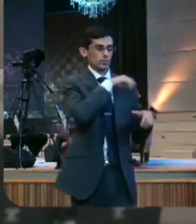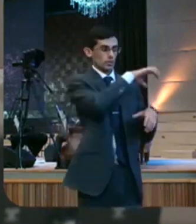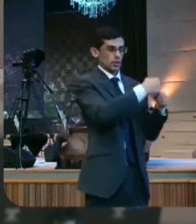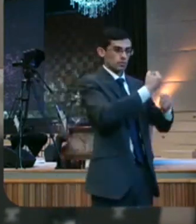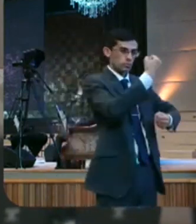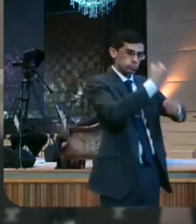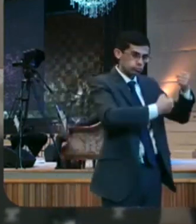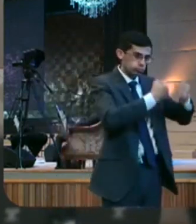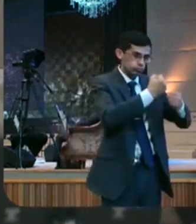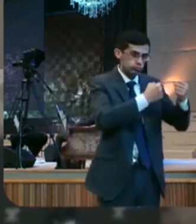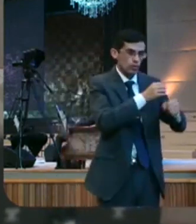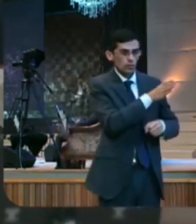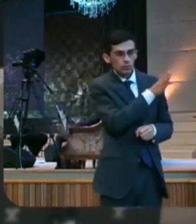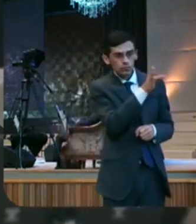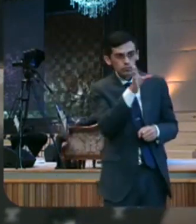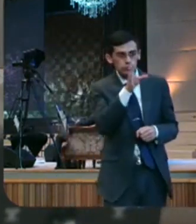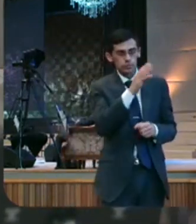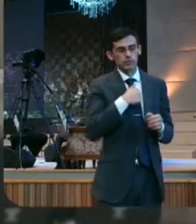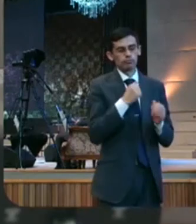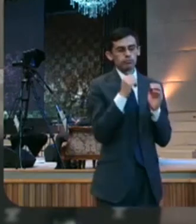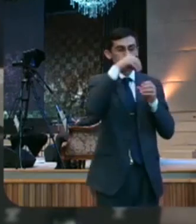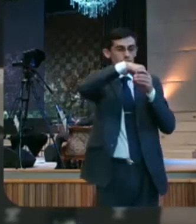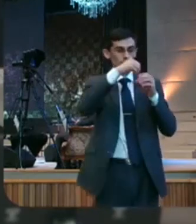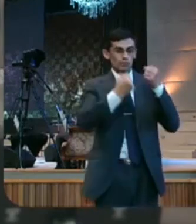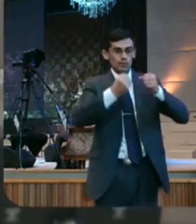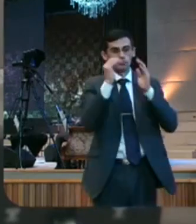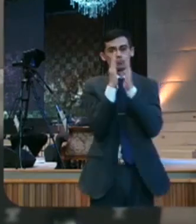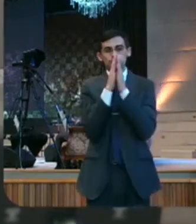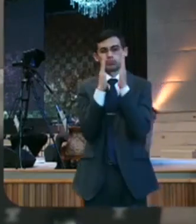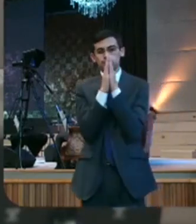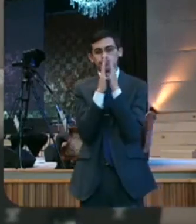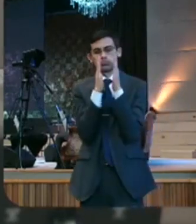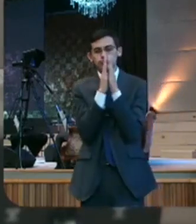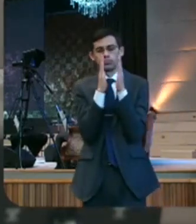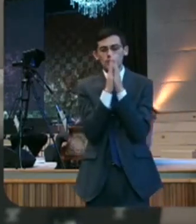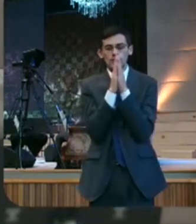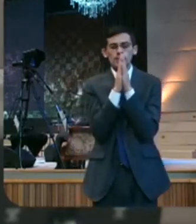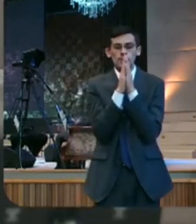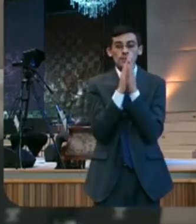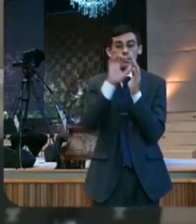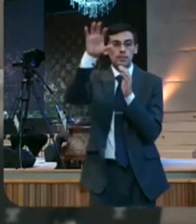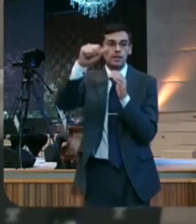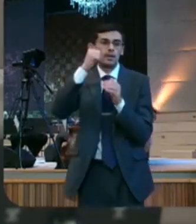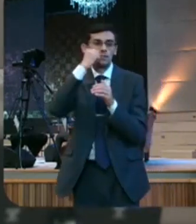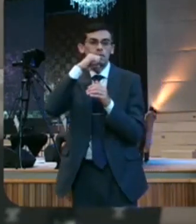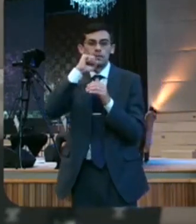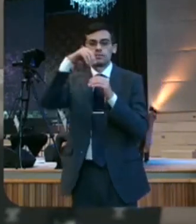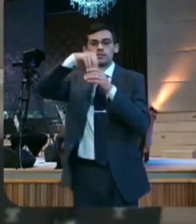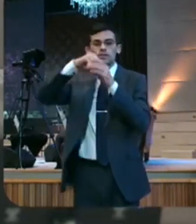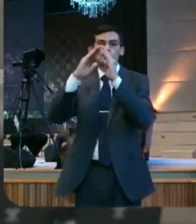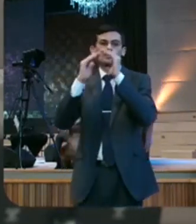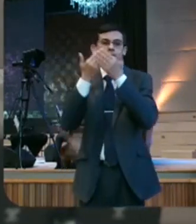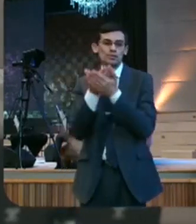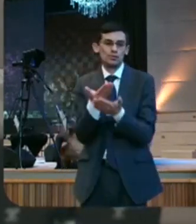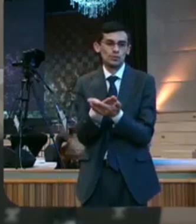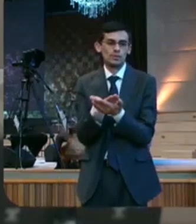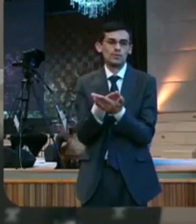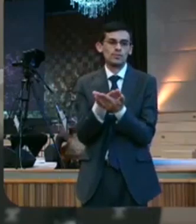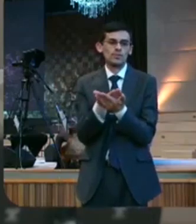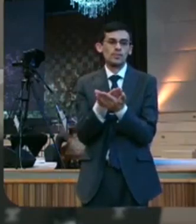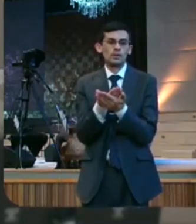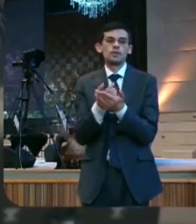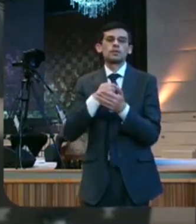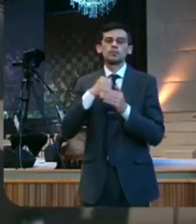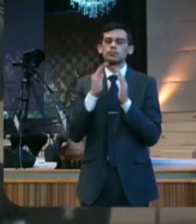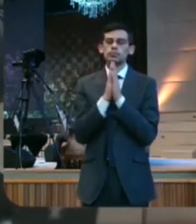meu carro e fui orando para buscar minha mãe na escola.